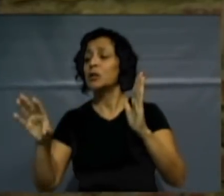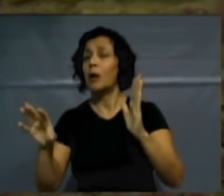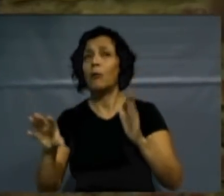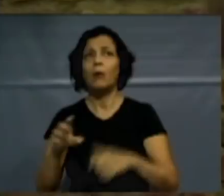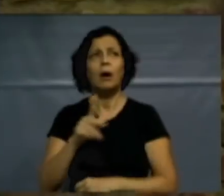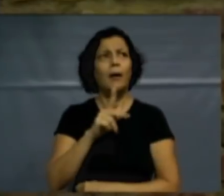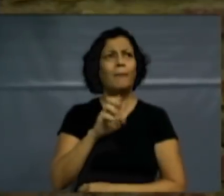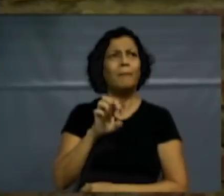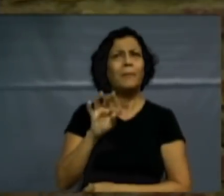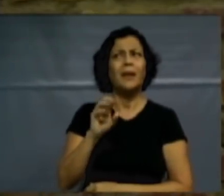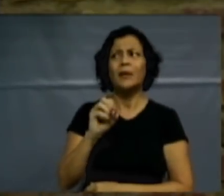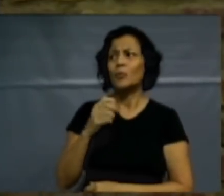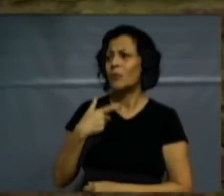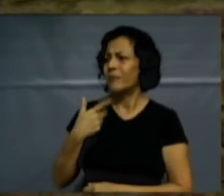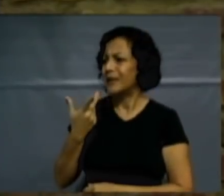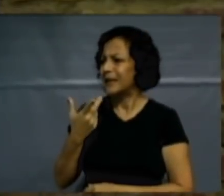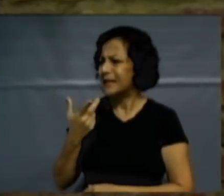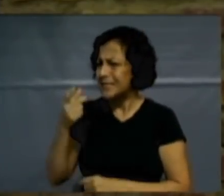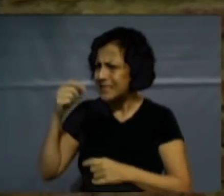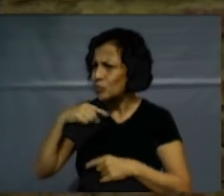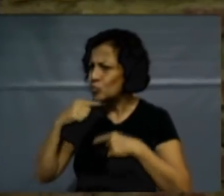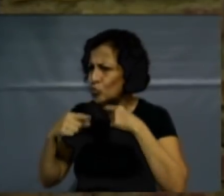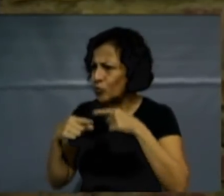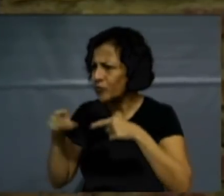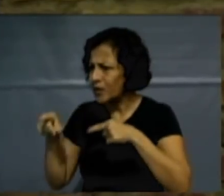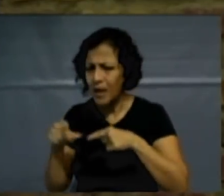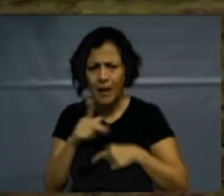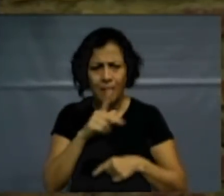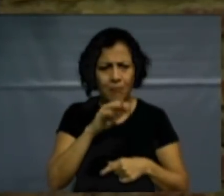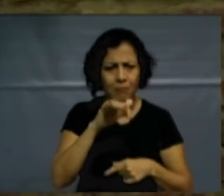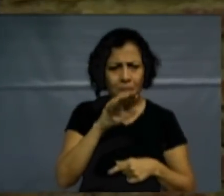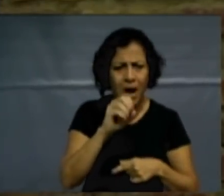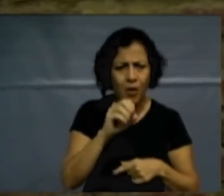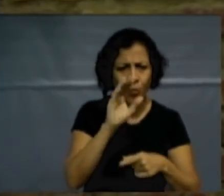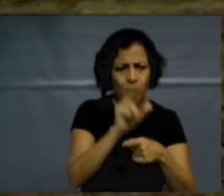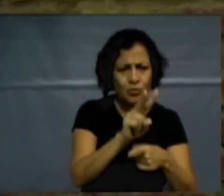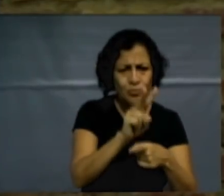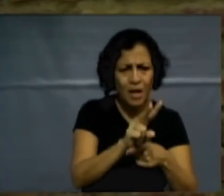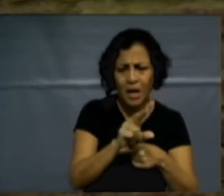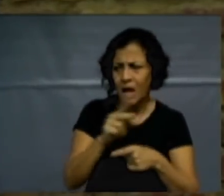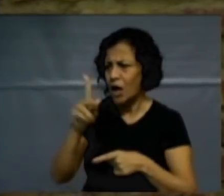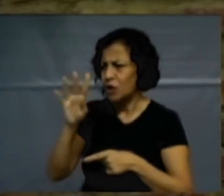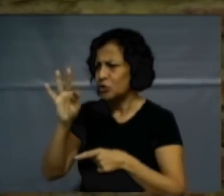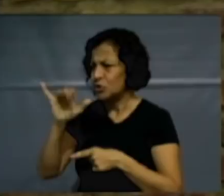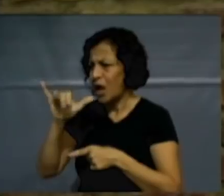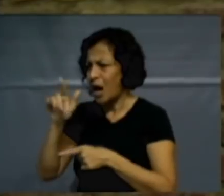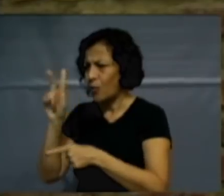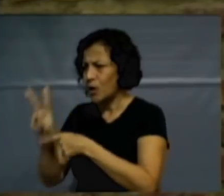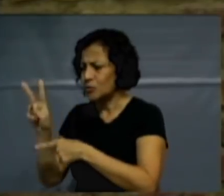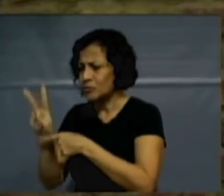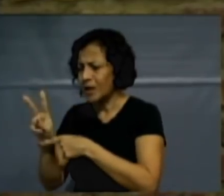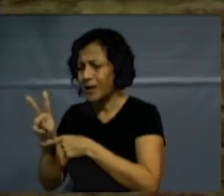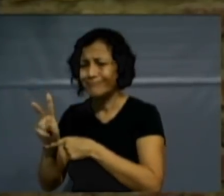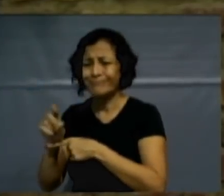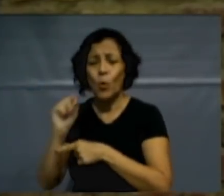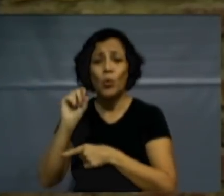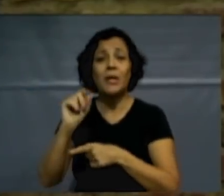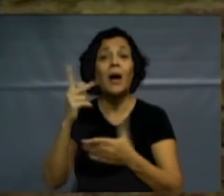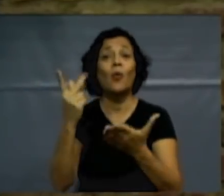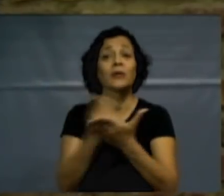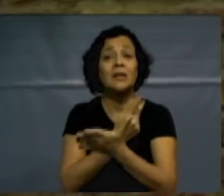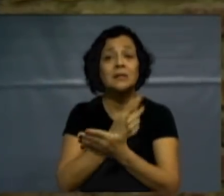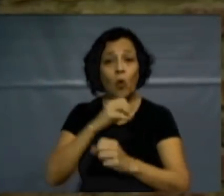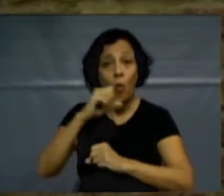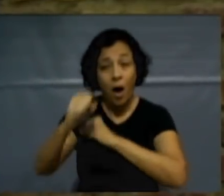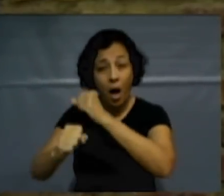Deus, quem que eu defendo? Quem que eu protejo? O Paulo ou Tiago? Até que depois de muitos anos, quando Paulo